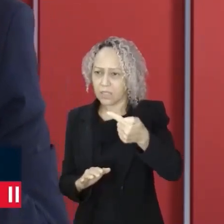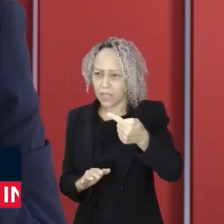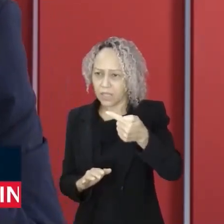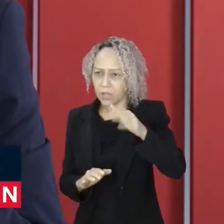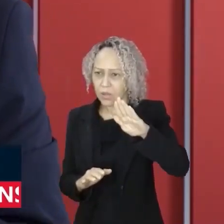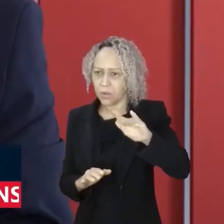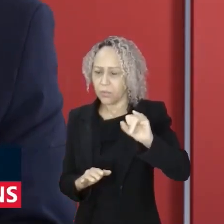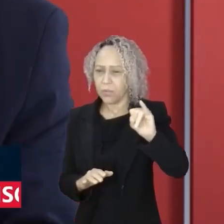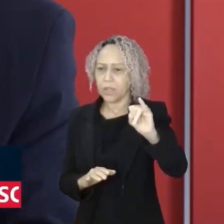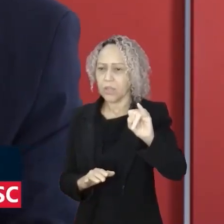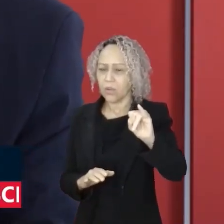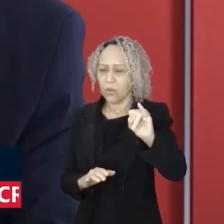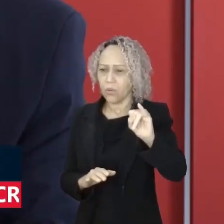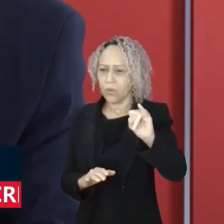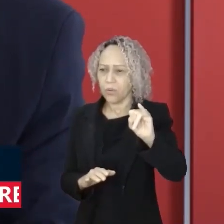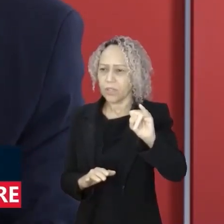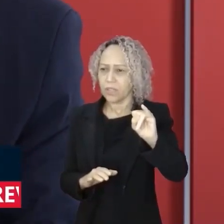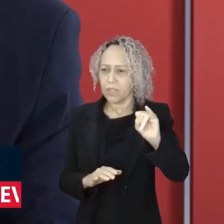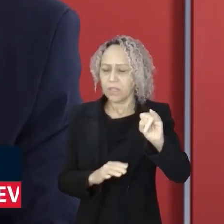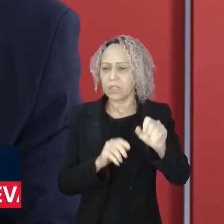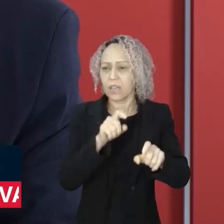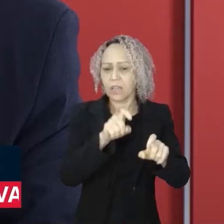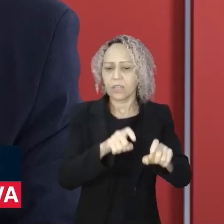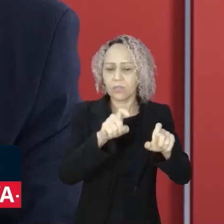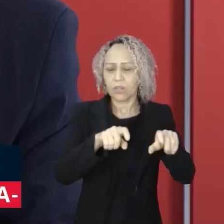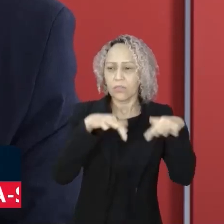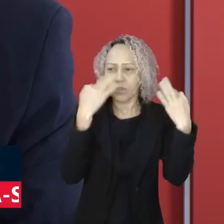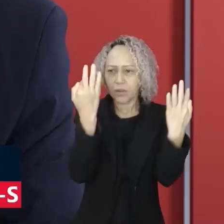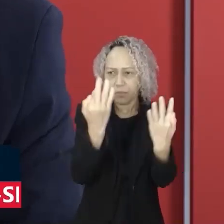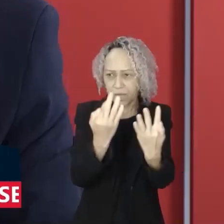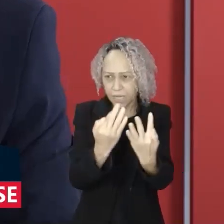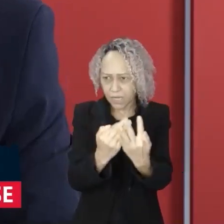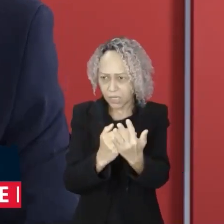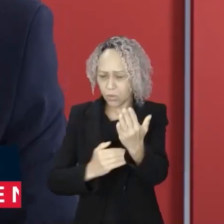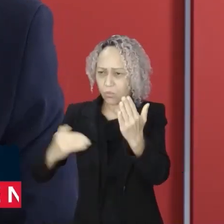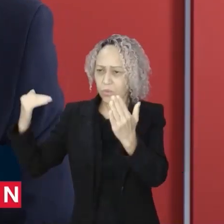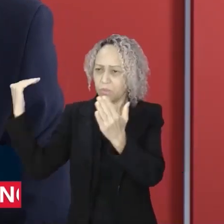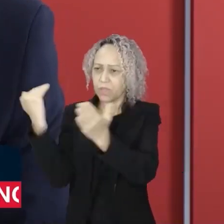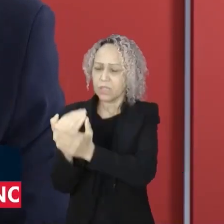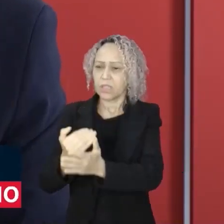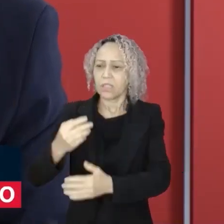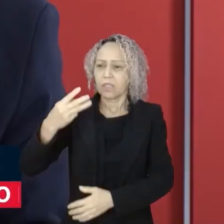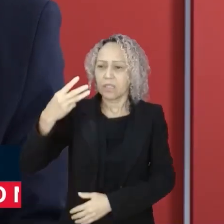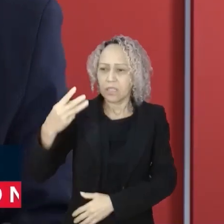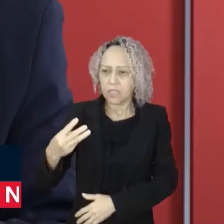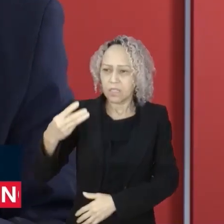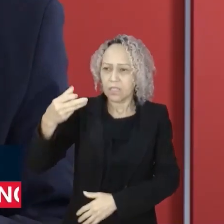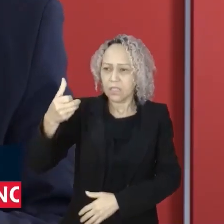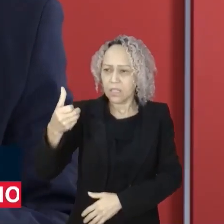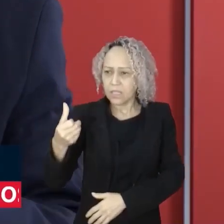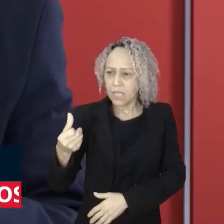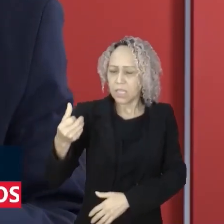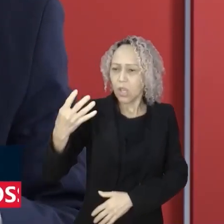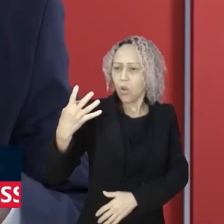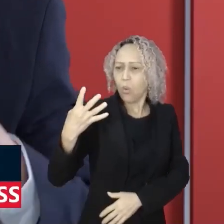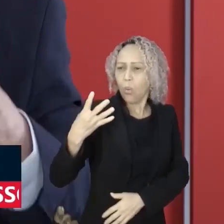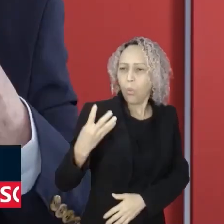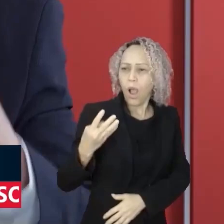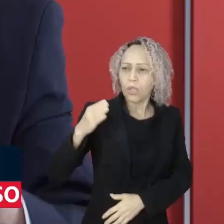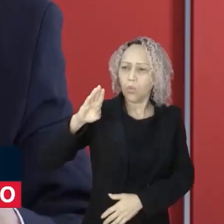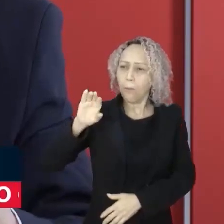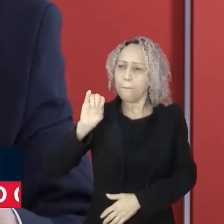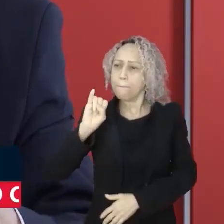e na agricultura empresarial 364 bilhões. Então são valores que